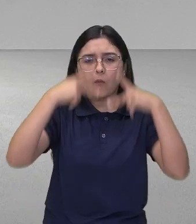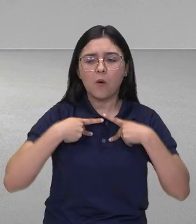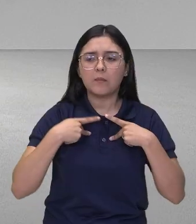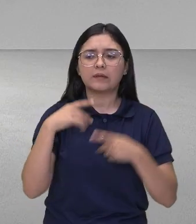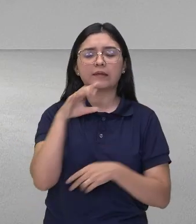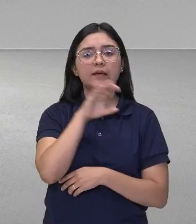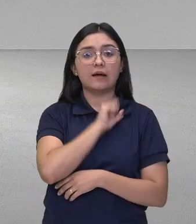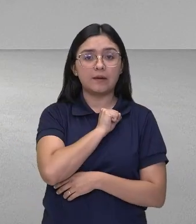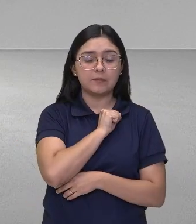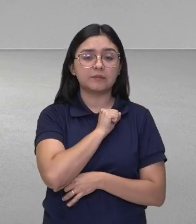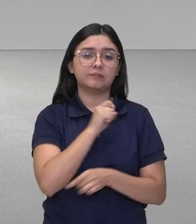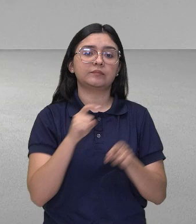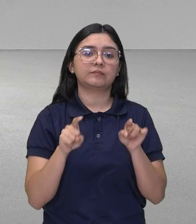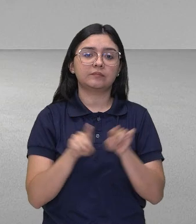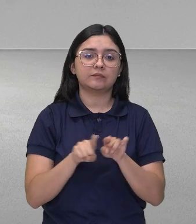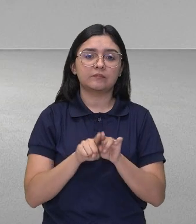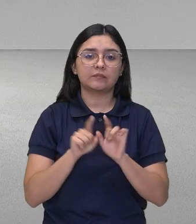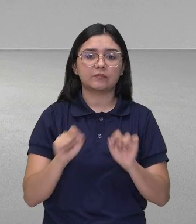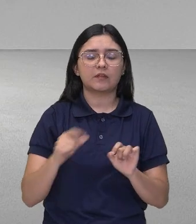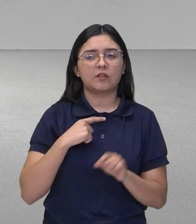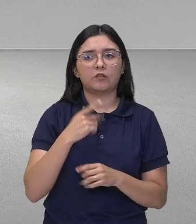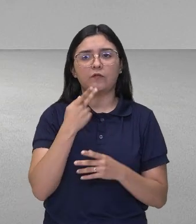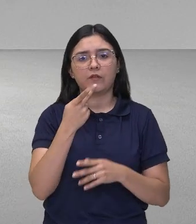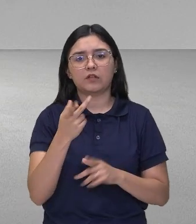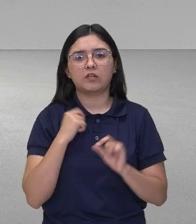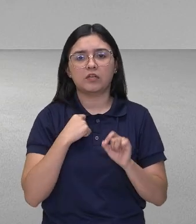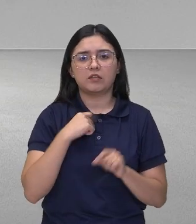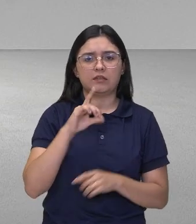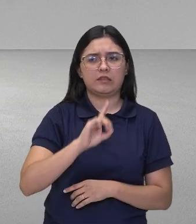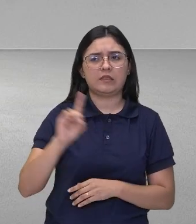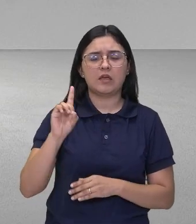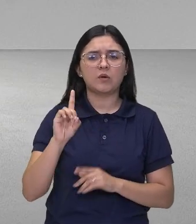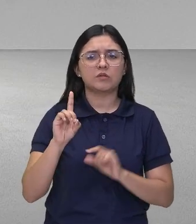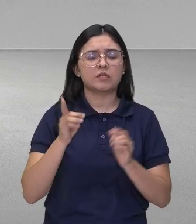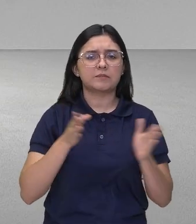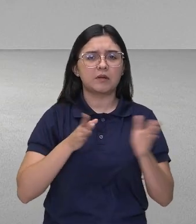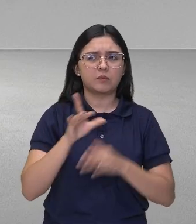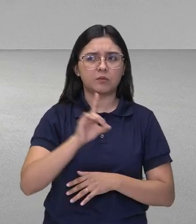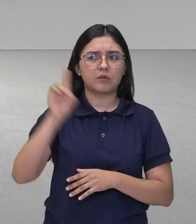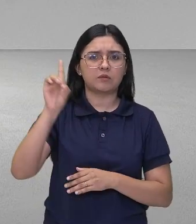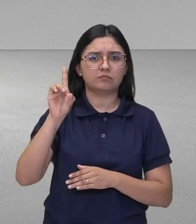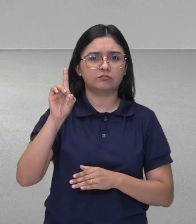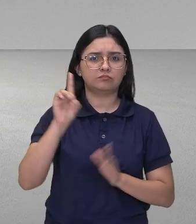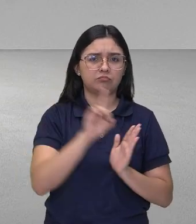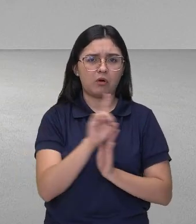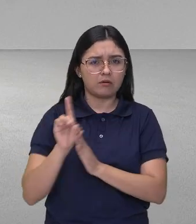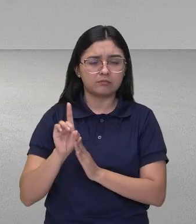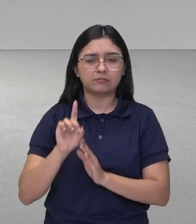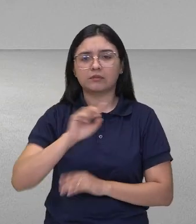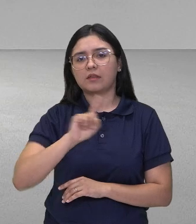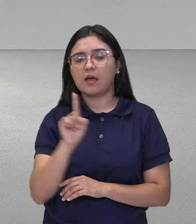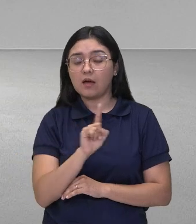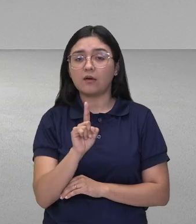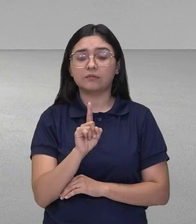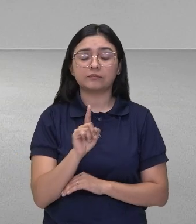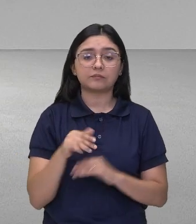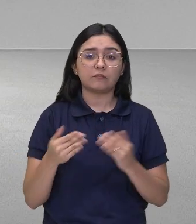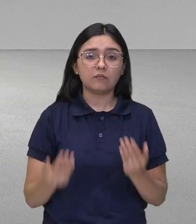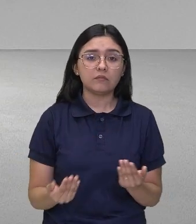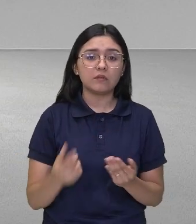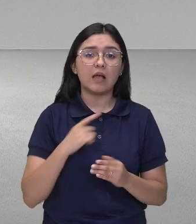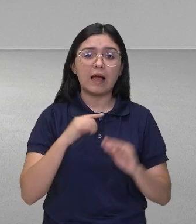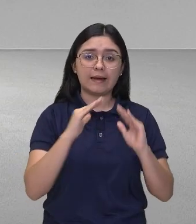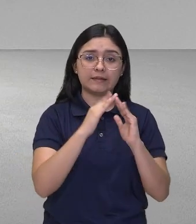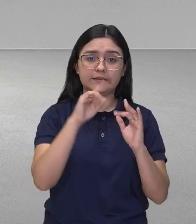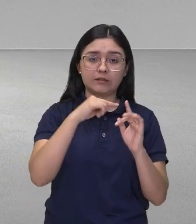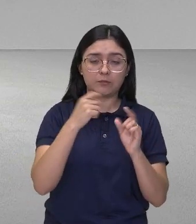ali também. Isso não, eu não estou dizendo que Deus também, nesse período, né, ele fica totalmente fora, ao contrário, tá certo? A igreja,